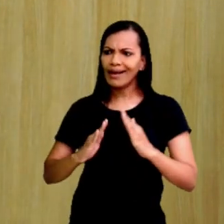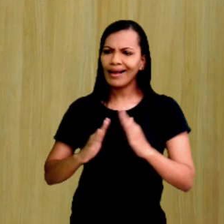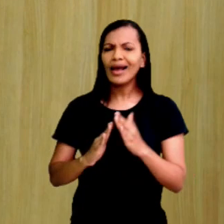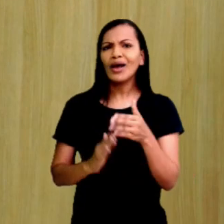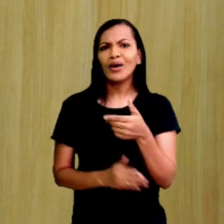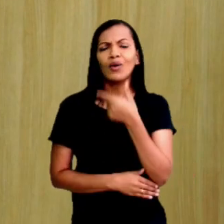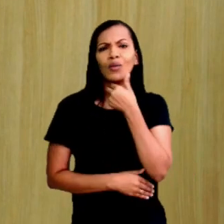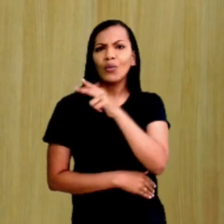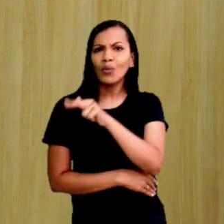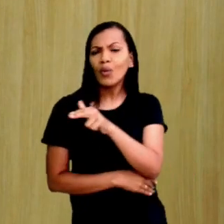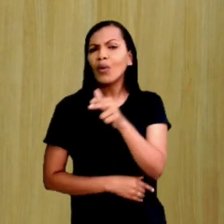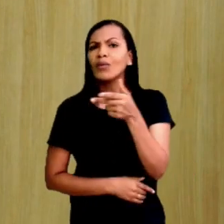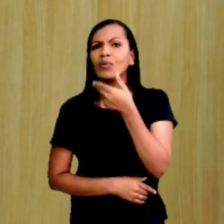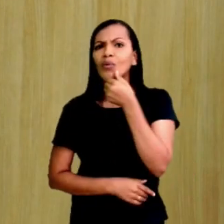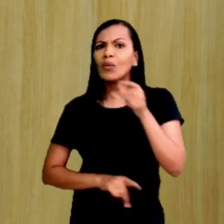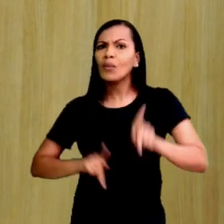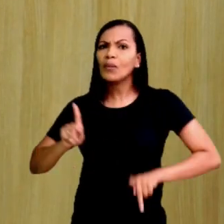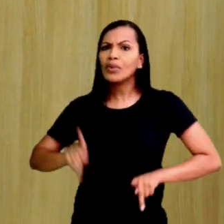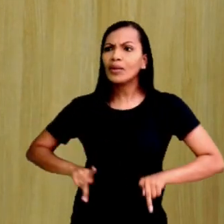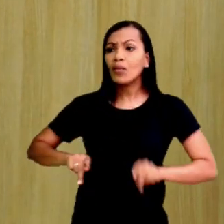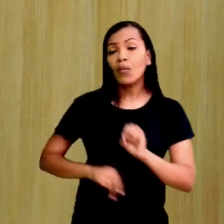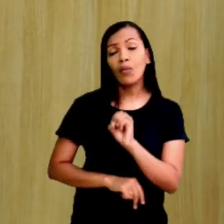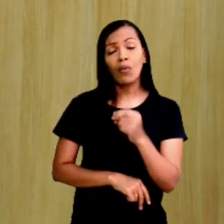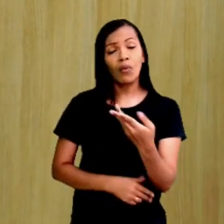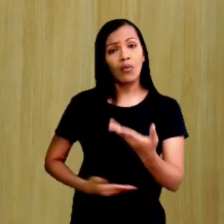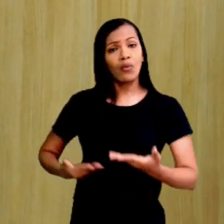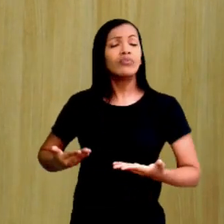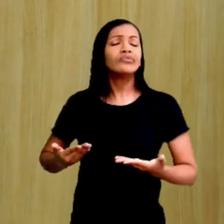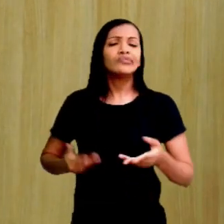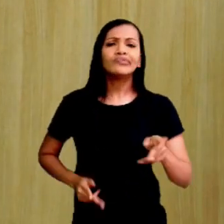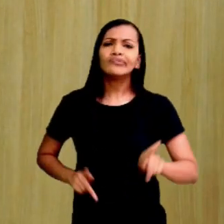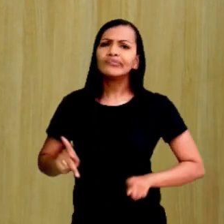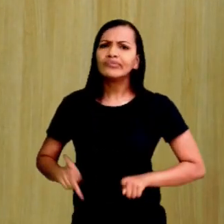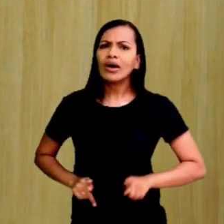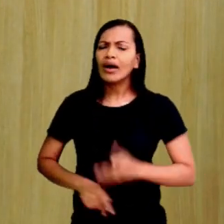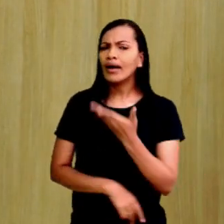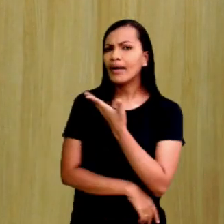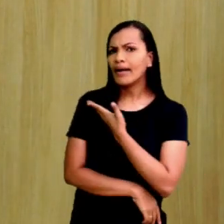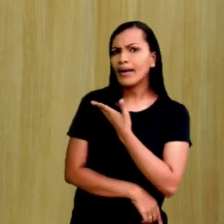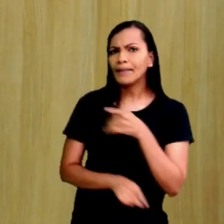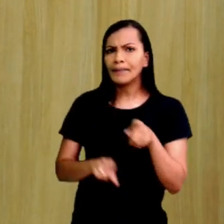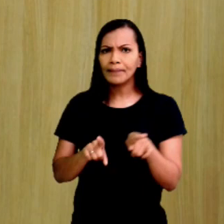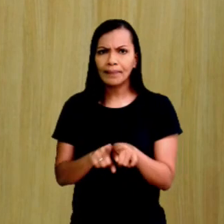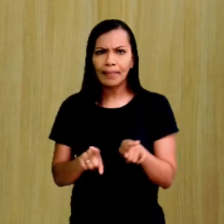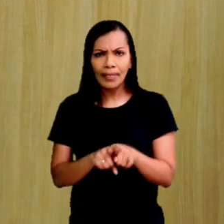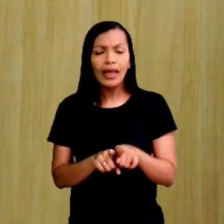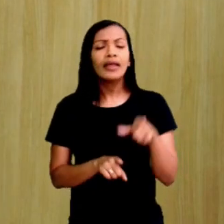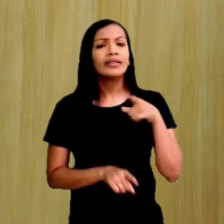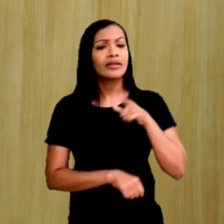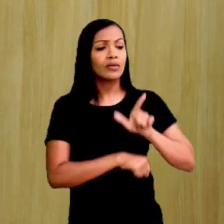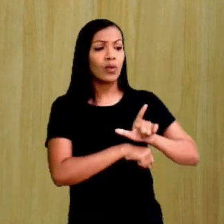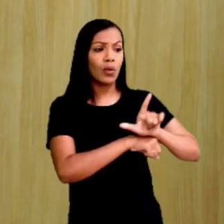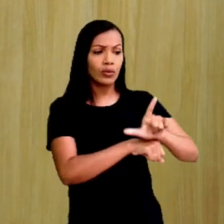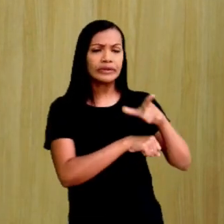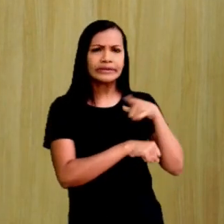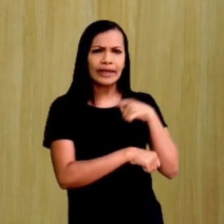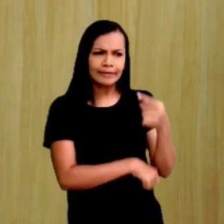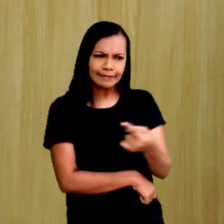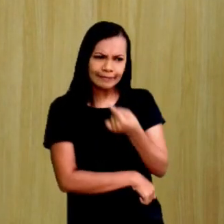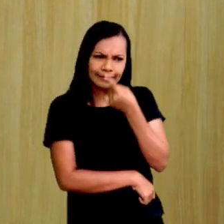irmão com seu primo com seus amigos você é o locutor mas o seu interlocutor tem intimidades com